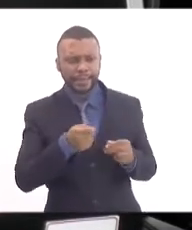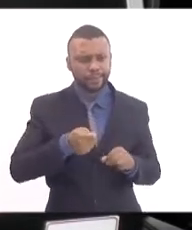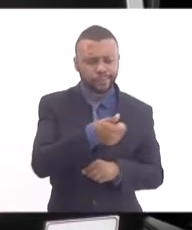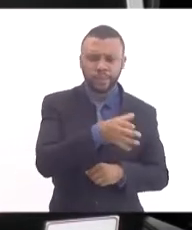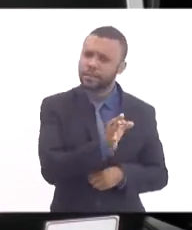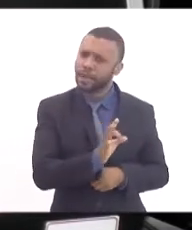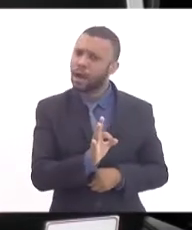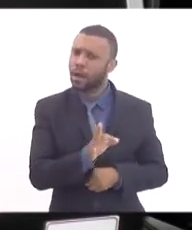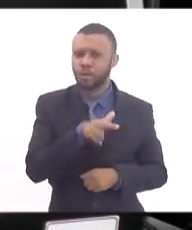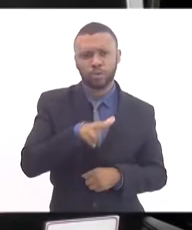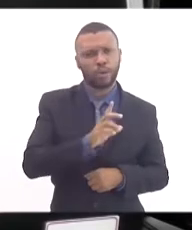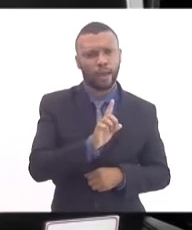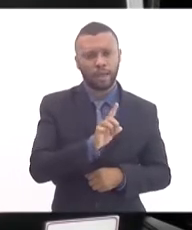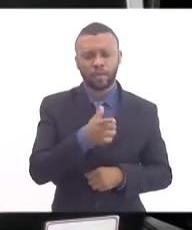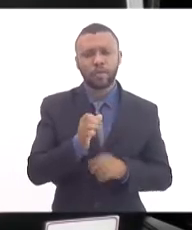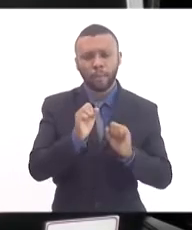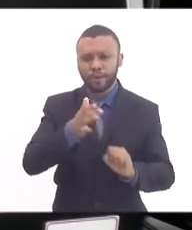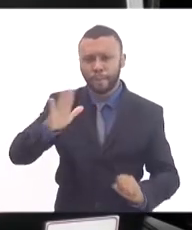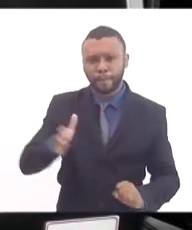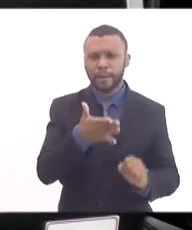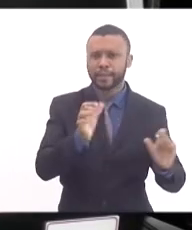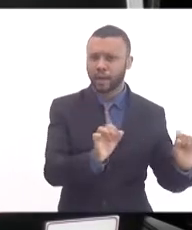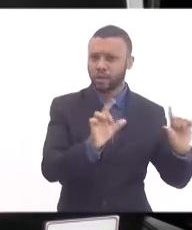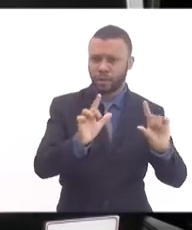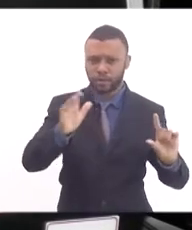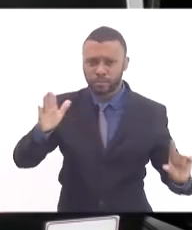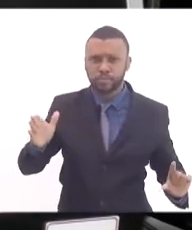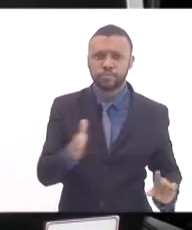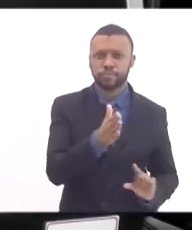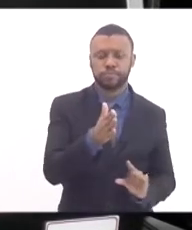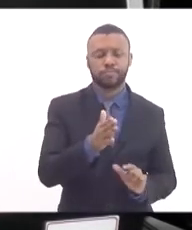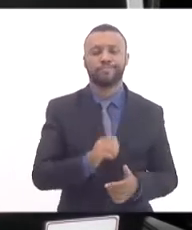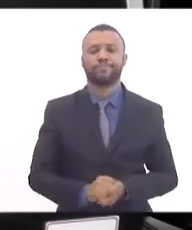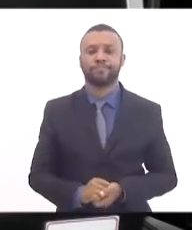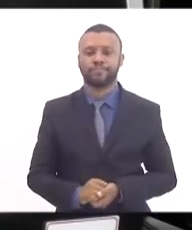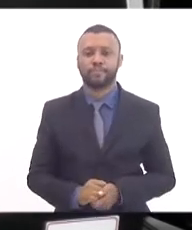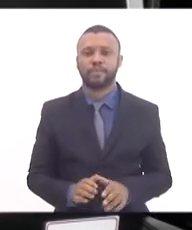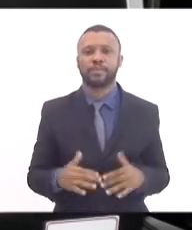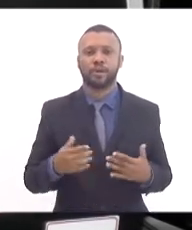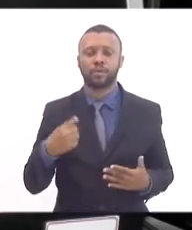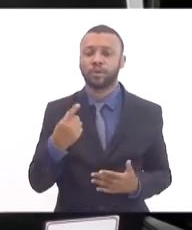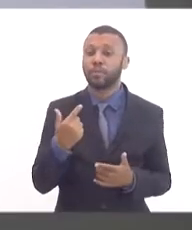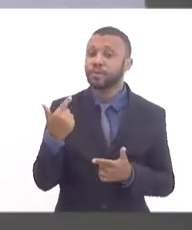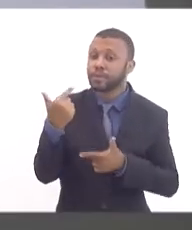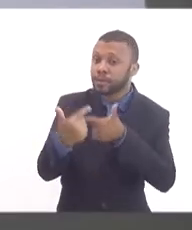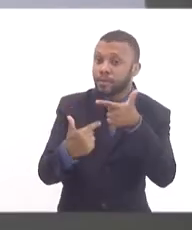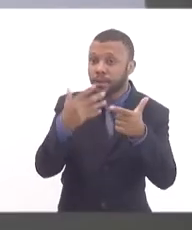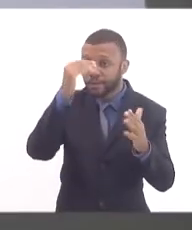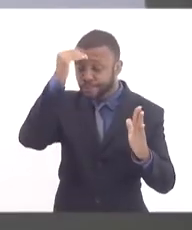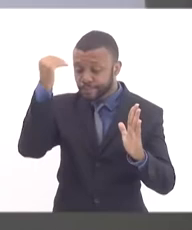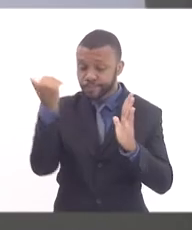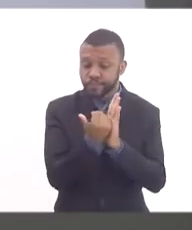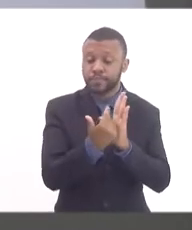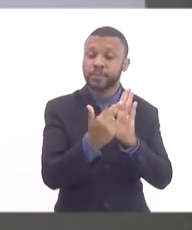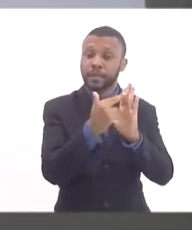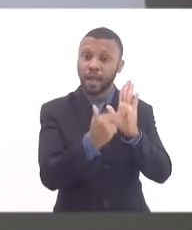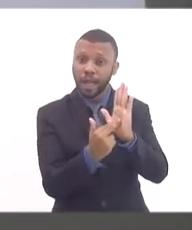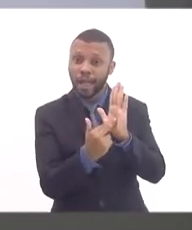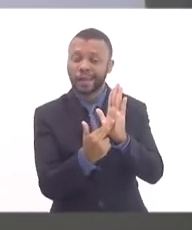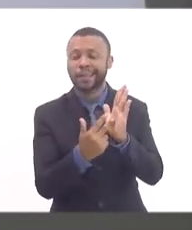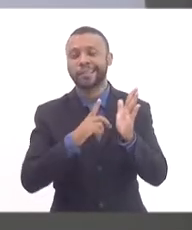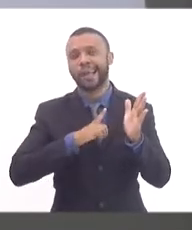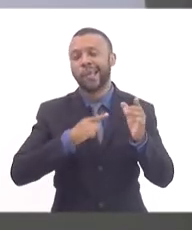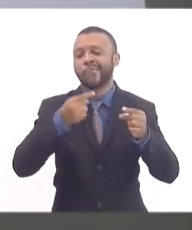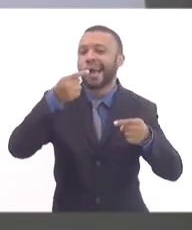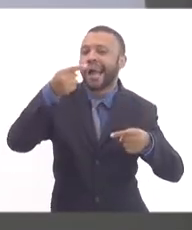slide aqui a gente que a gente pode passar é tamo trabalhando né Na regra né hoje de uma